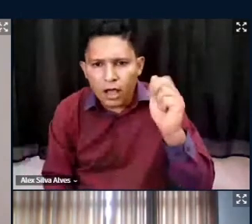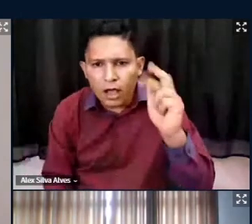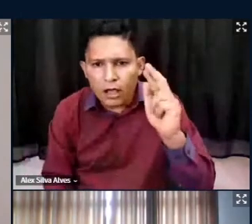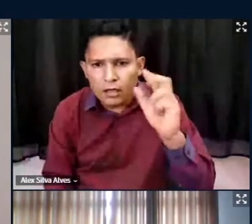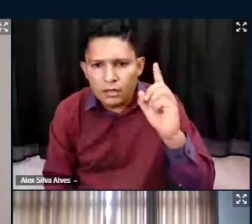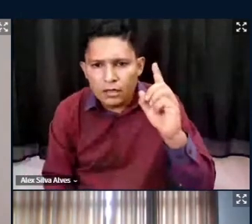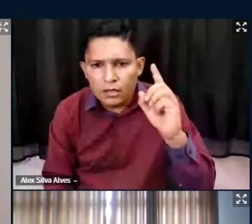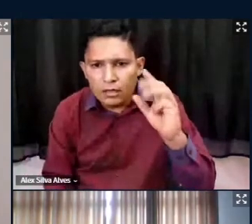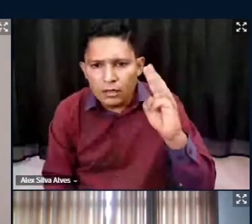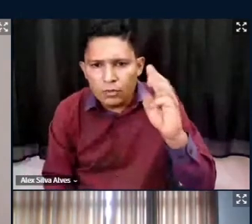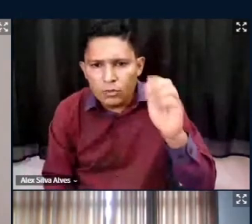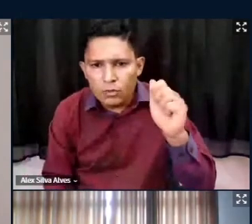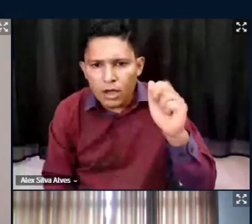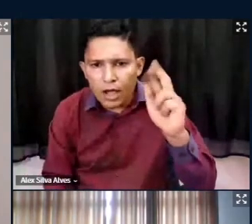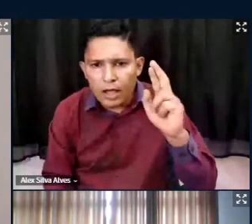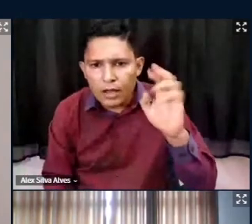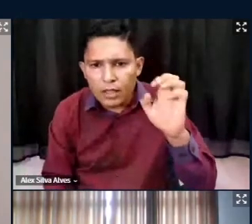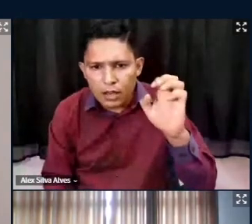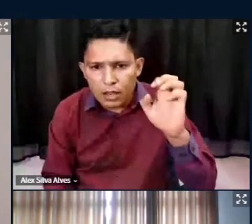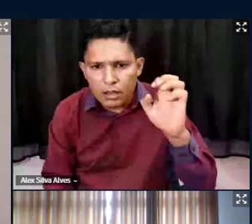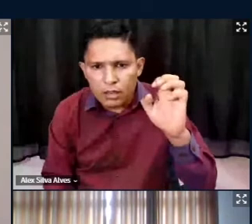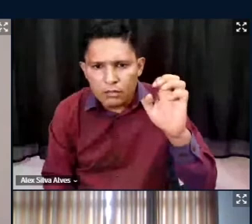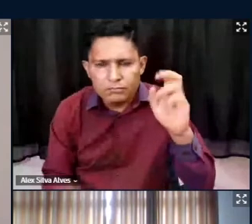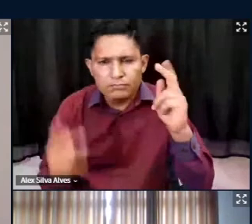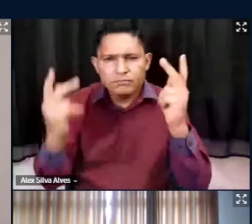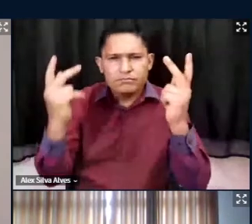conceito em si. A exemplo, hardware.